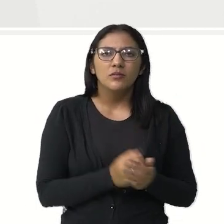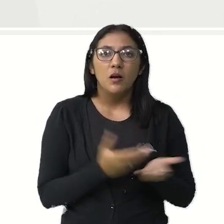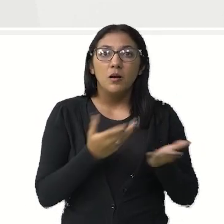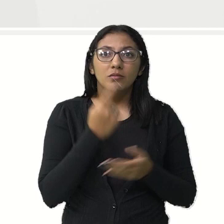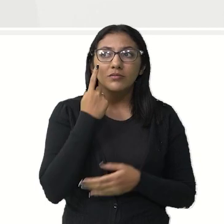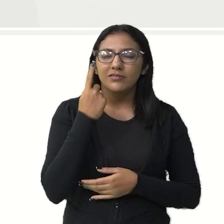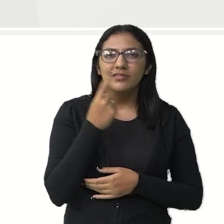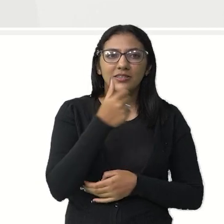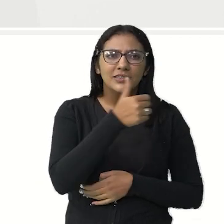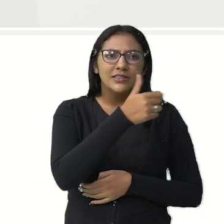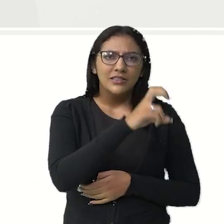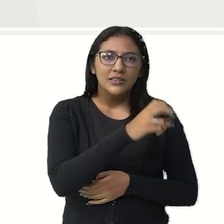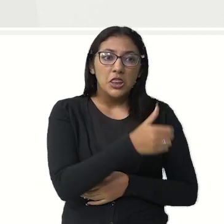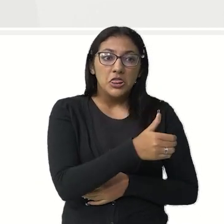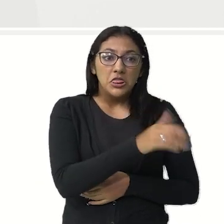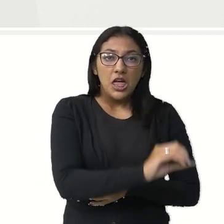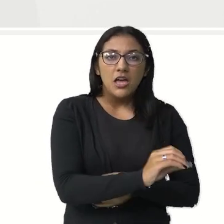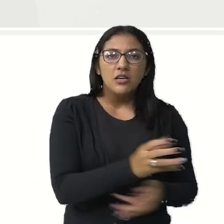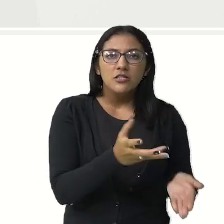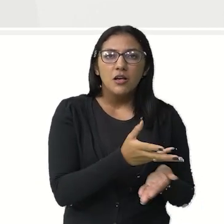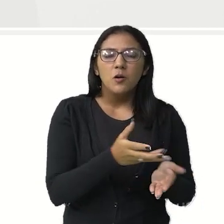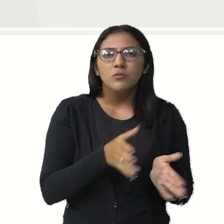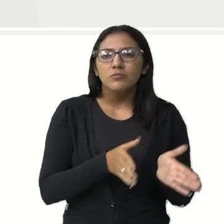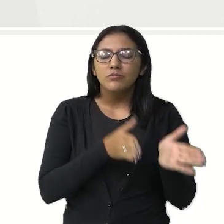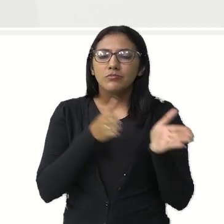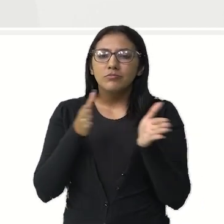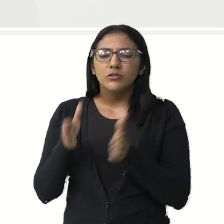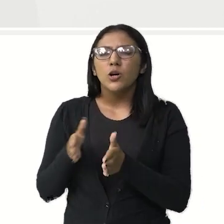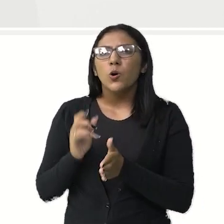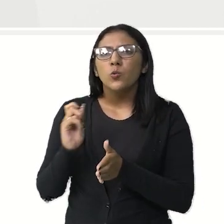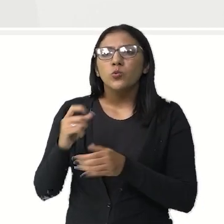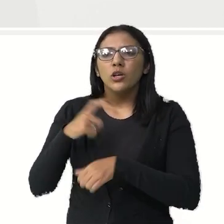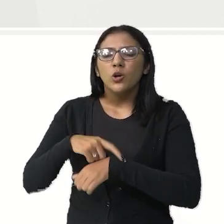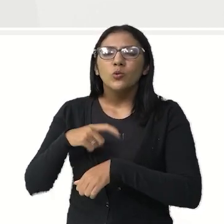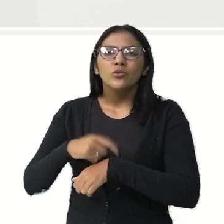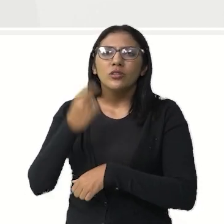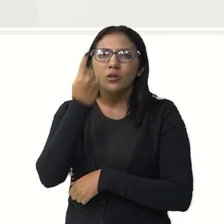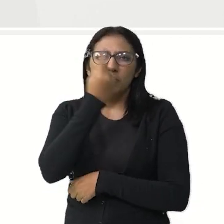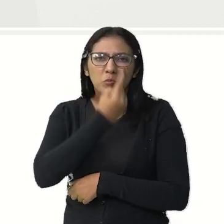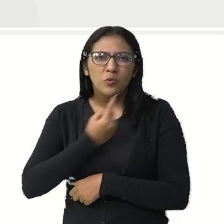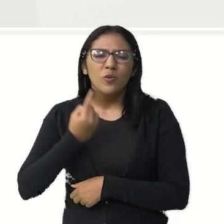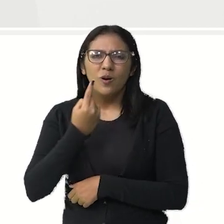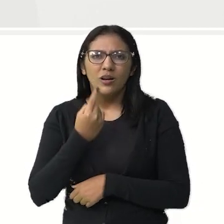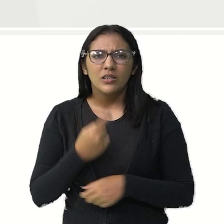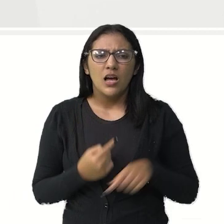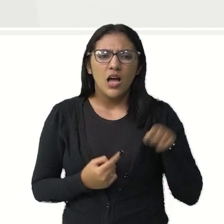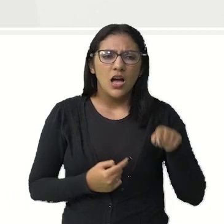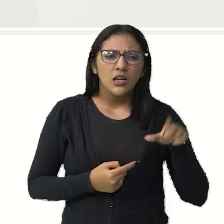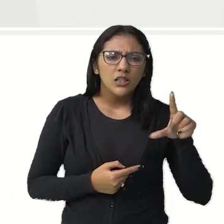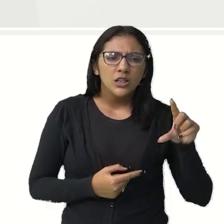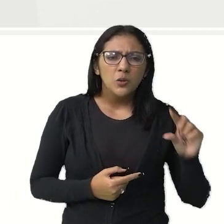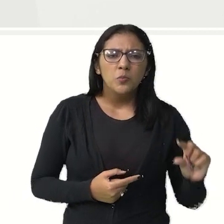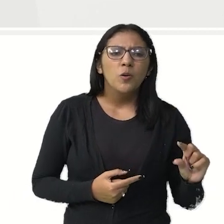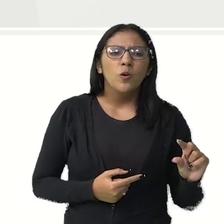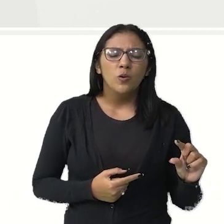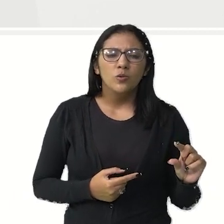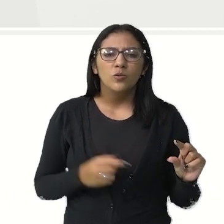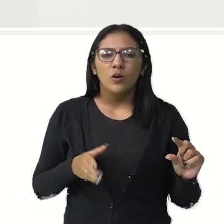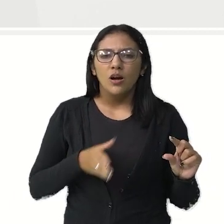passou para 10. O que acontece do outro lado? O tempo. Se eu diminuo a quantidade de impressoras, eu vou